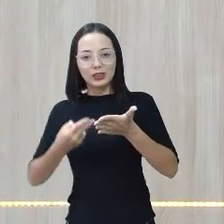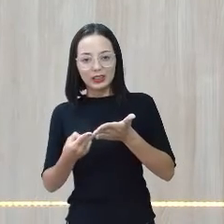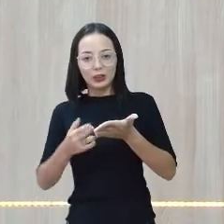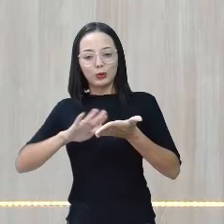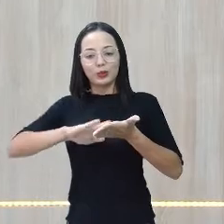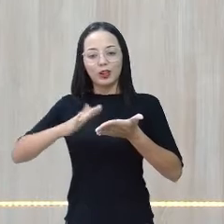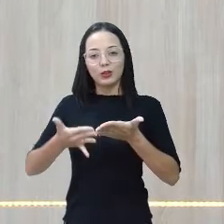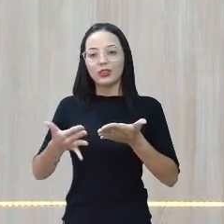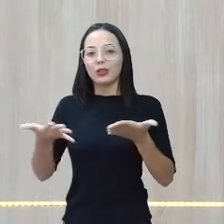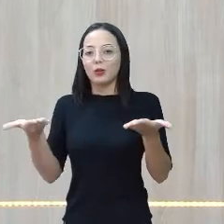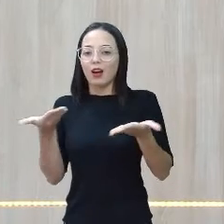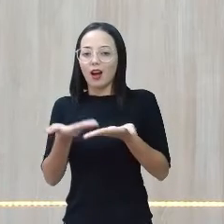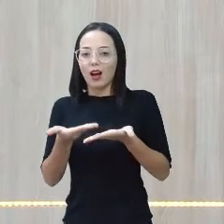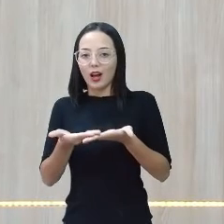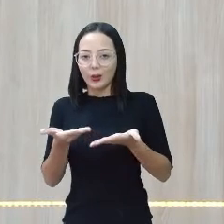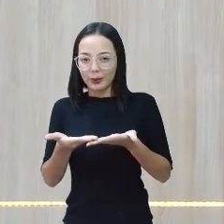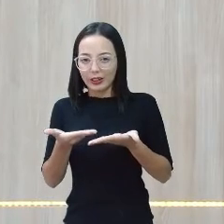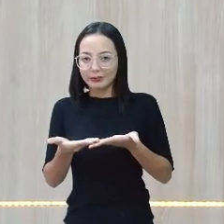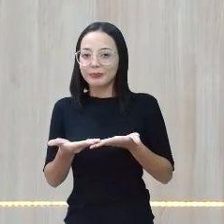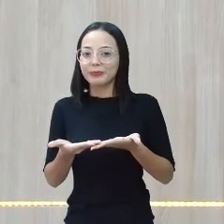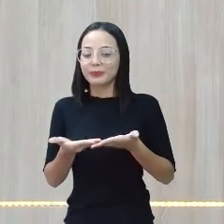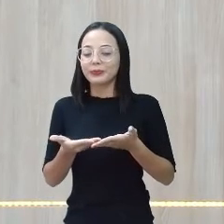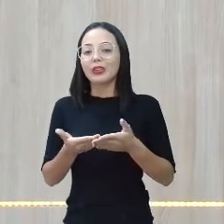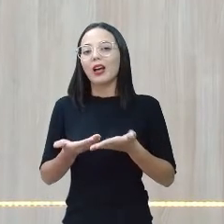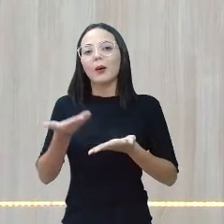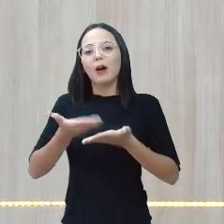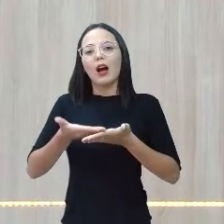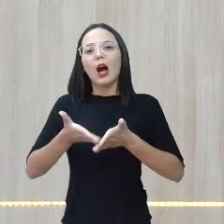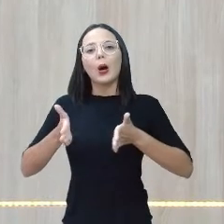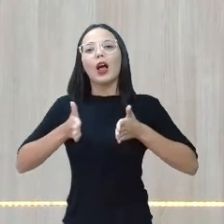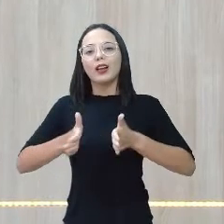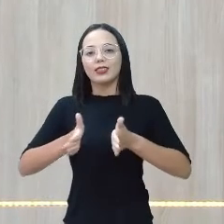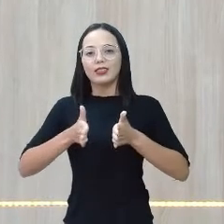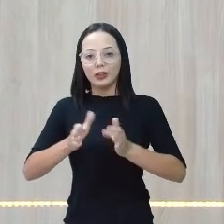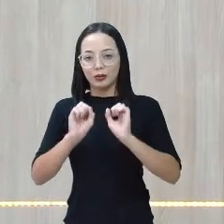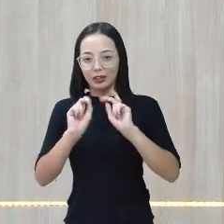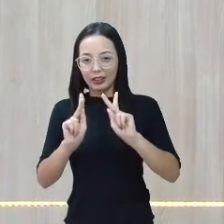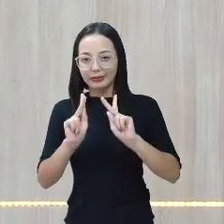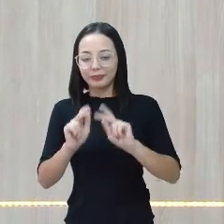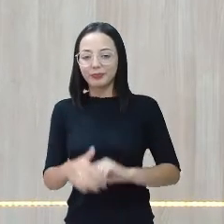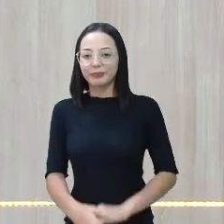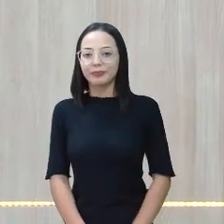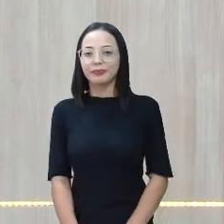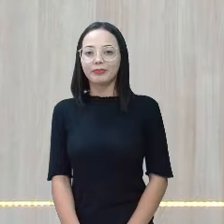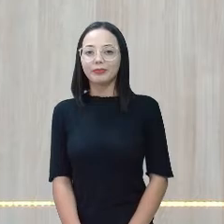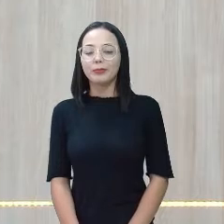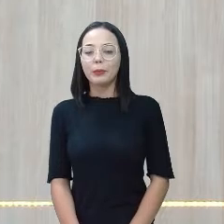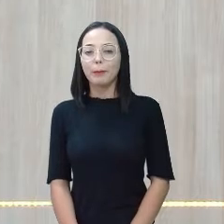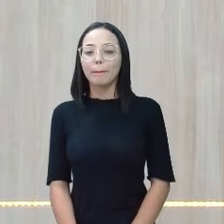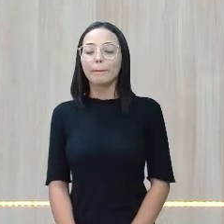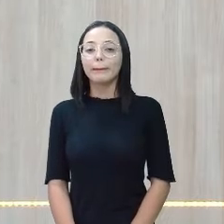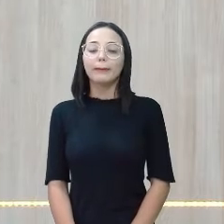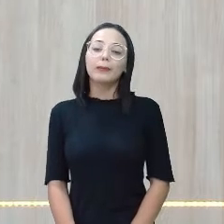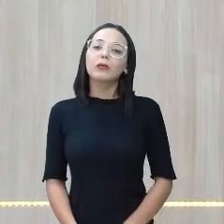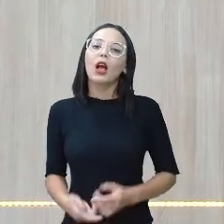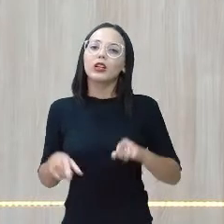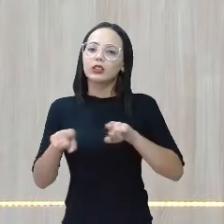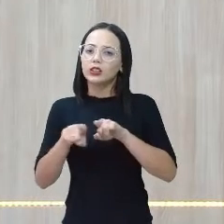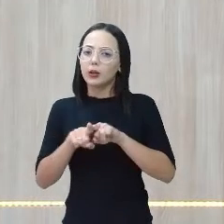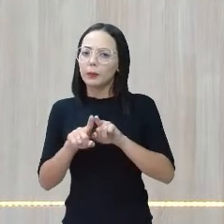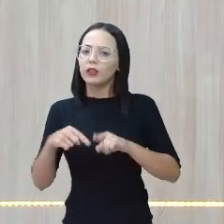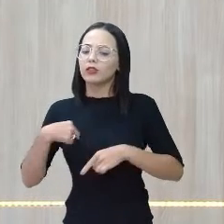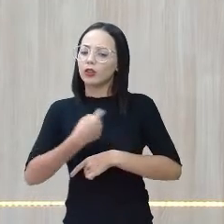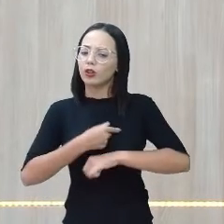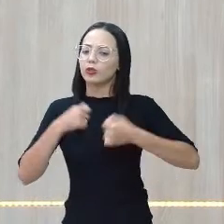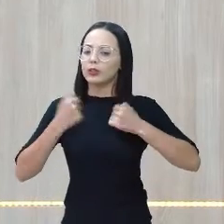a gente vai estar aqui falando para tornar nossa aula mais acessível, ok? Outra questão que nós temos